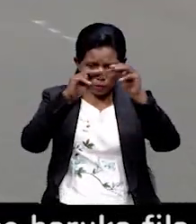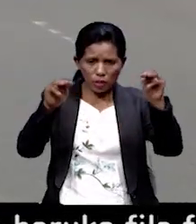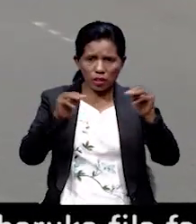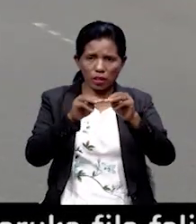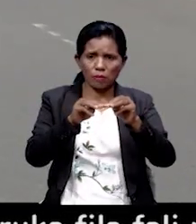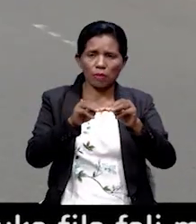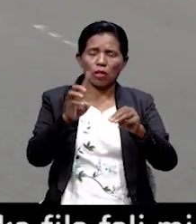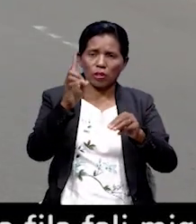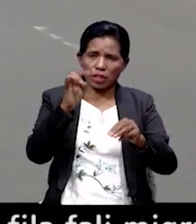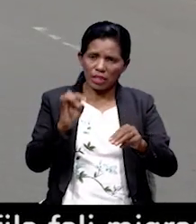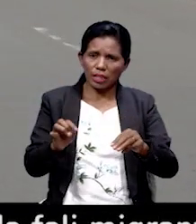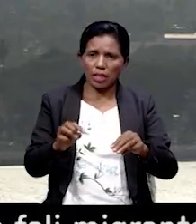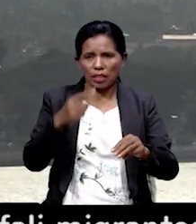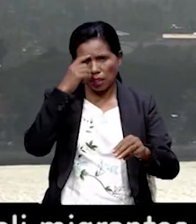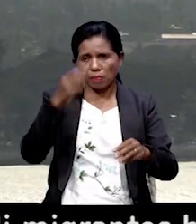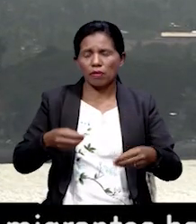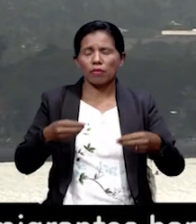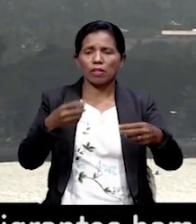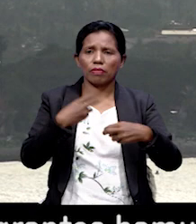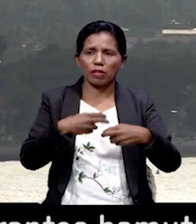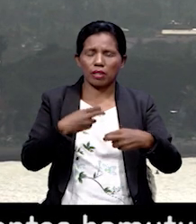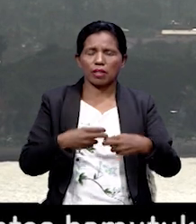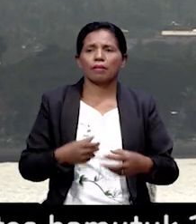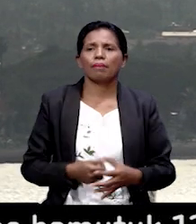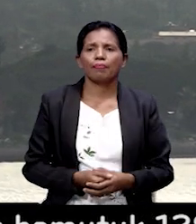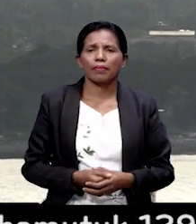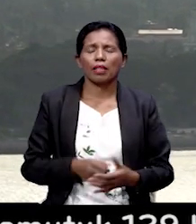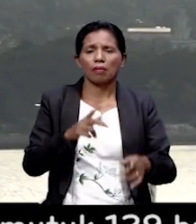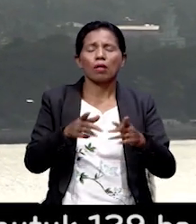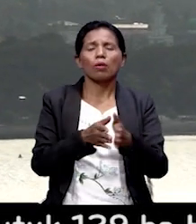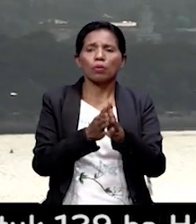ba komunidade in sasan eletroniko sira. Nune komunidade husba parte de